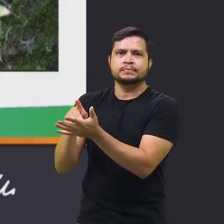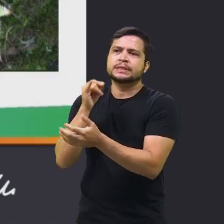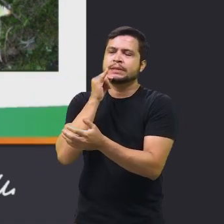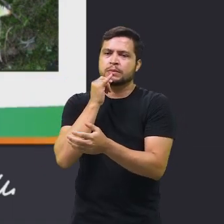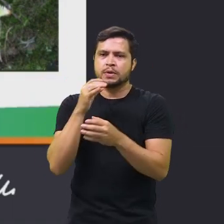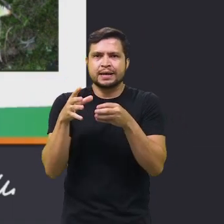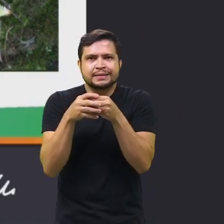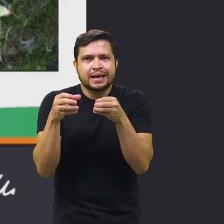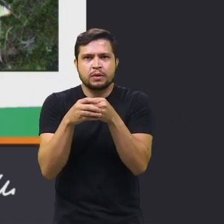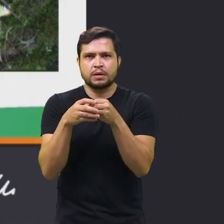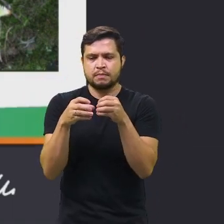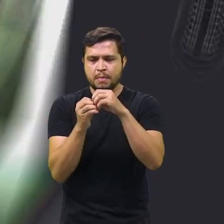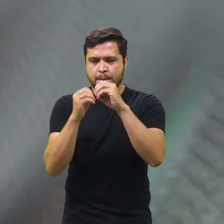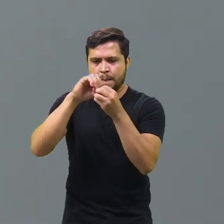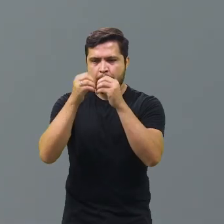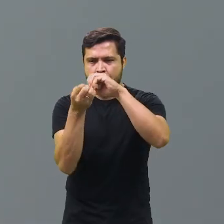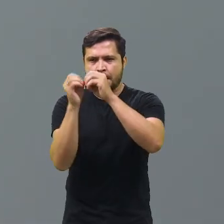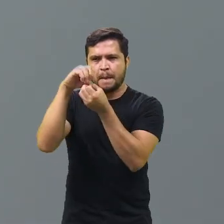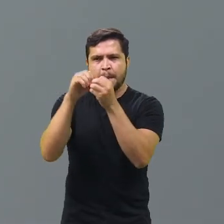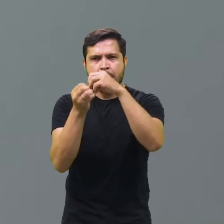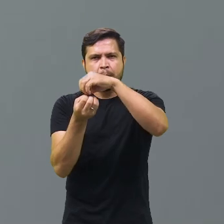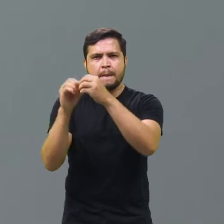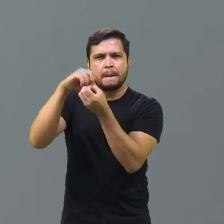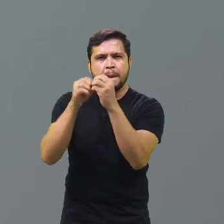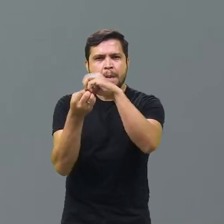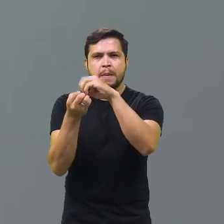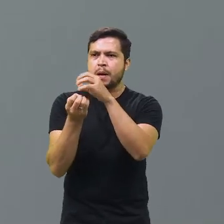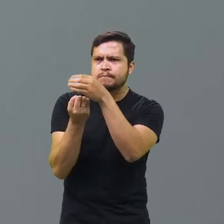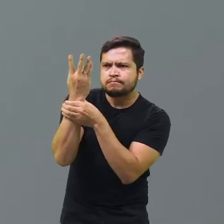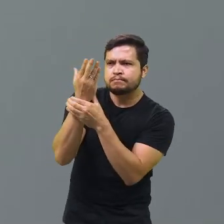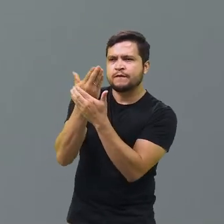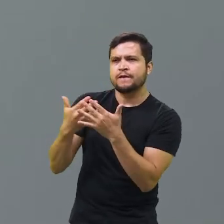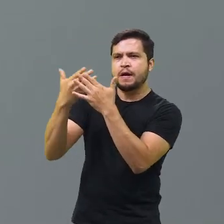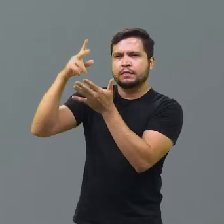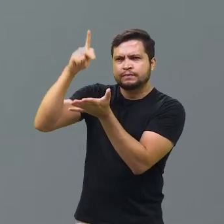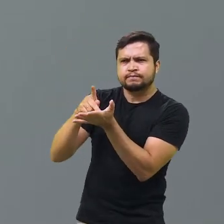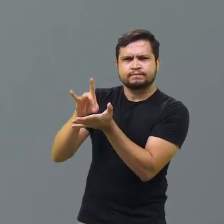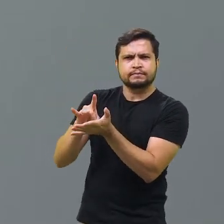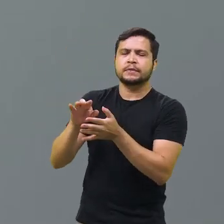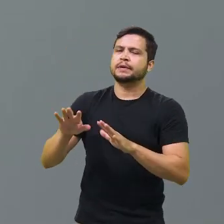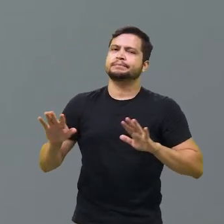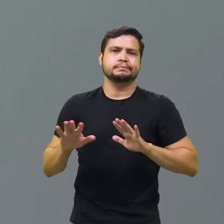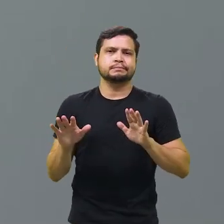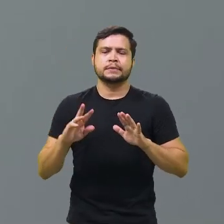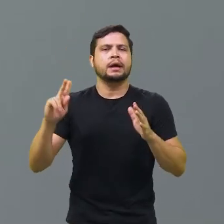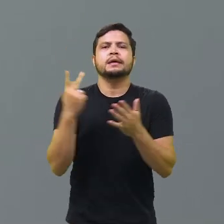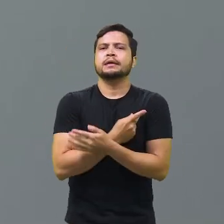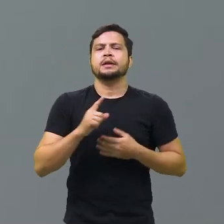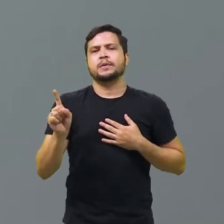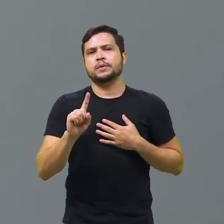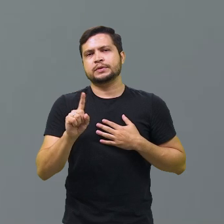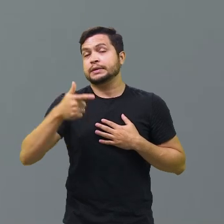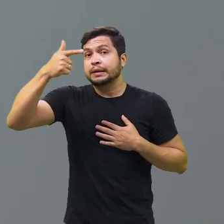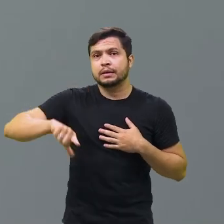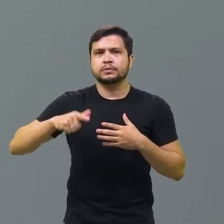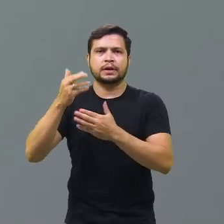células não se agrupam de forma a contemplar formar um tecido verdadeiro, né? Então elas não têm esse